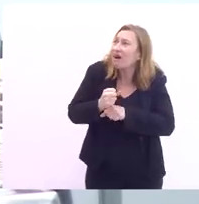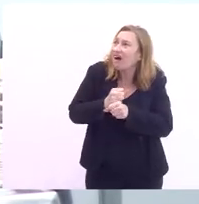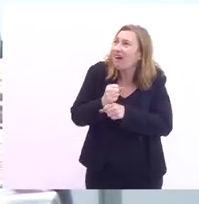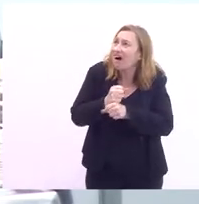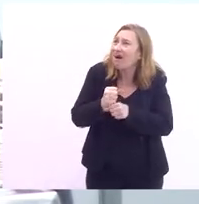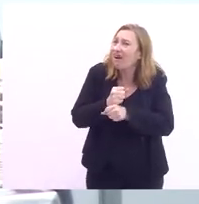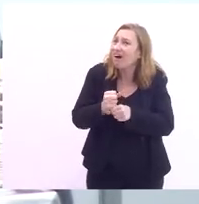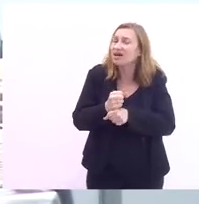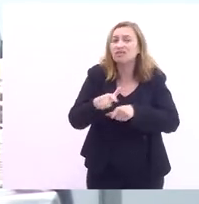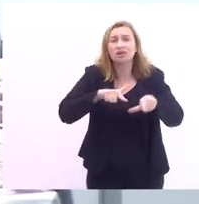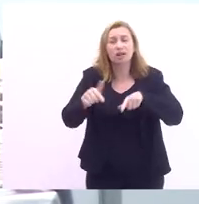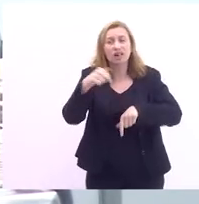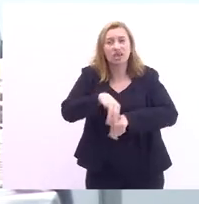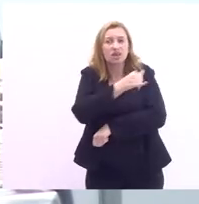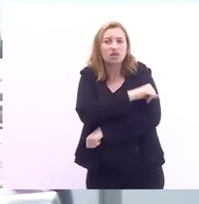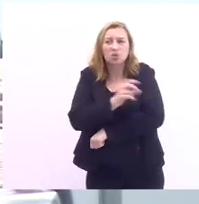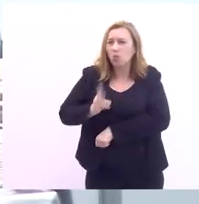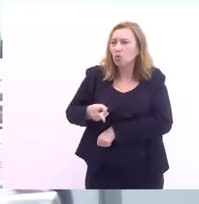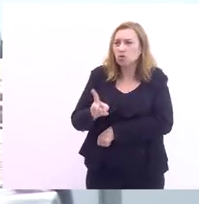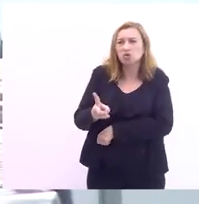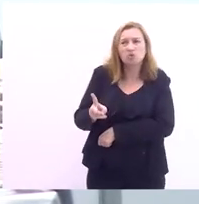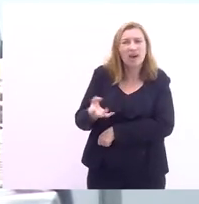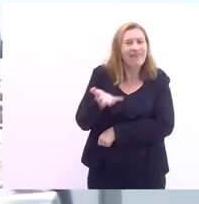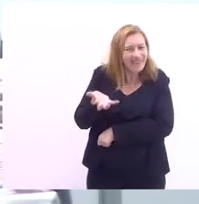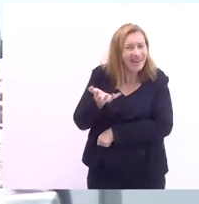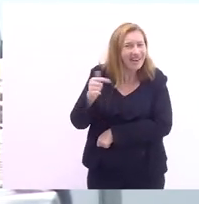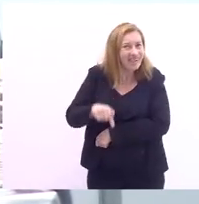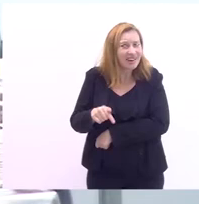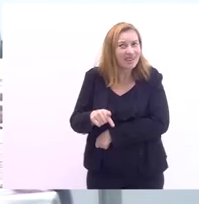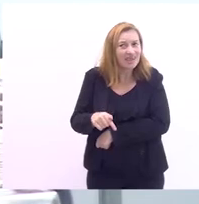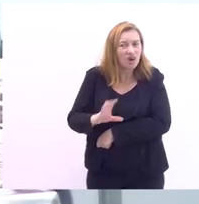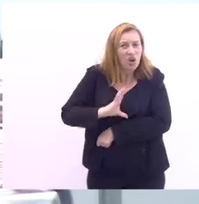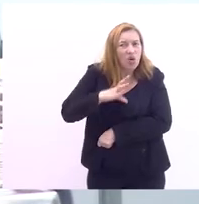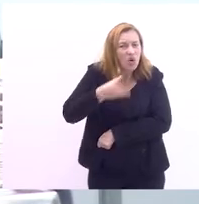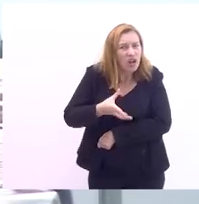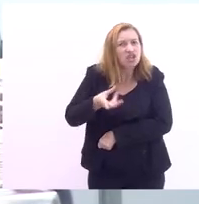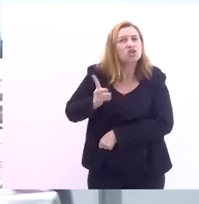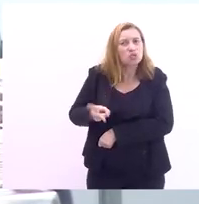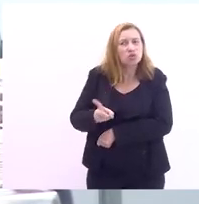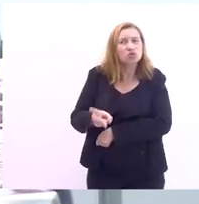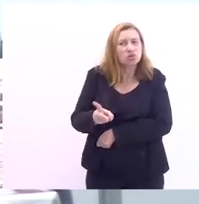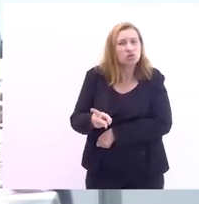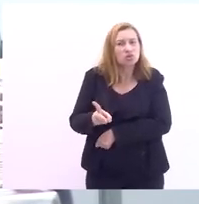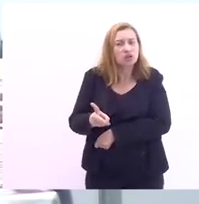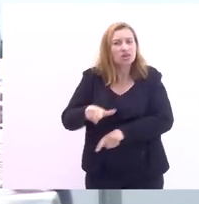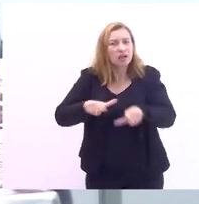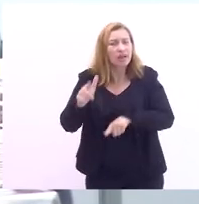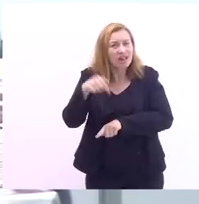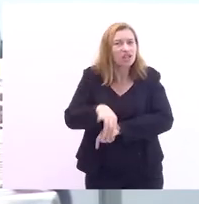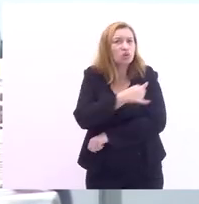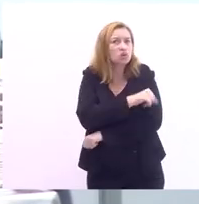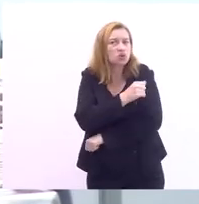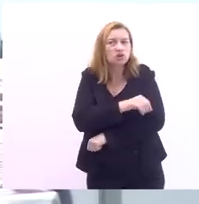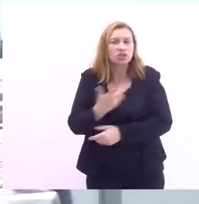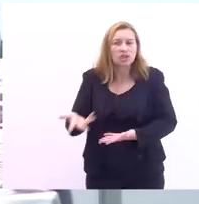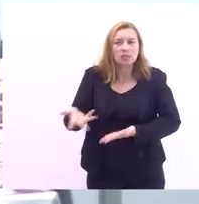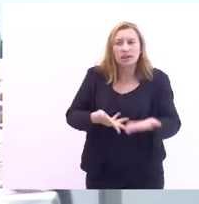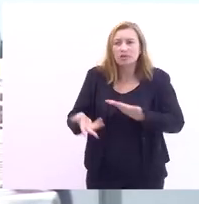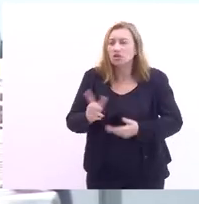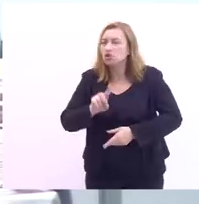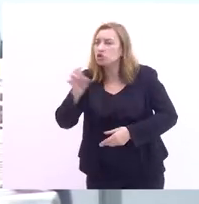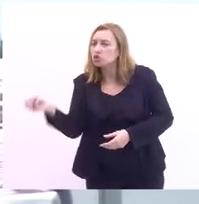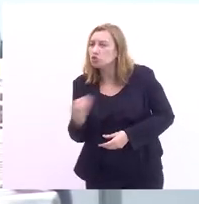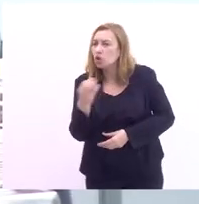estar operando aqui no Rio de Janeiro, ela querer continuar de alguma forma aqui, ter coragem de continuar operando aqui no Rio de Janeiro e participando de novas